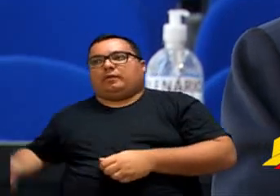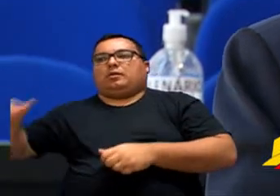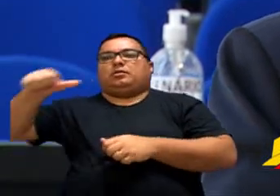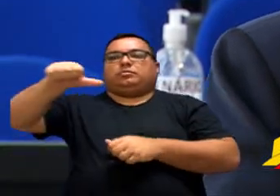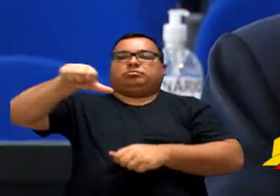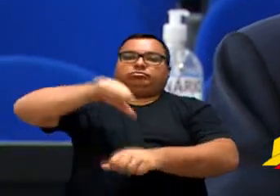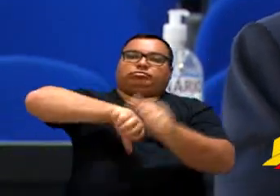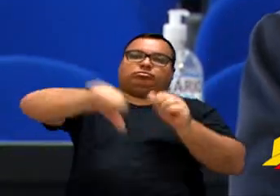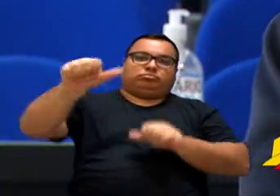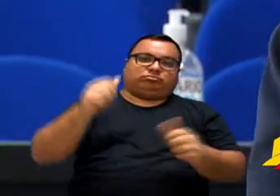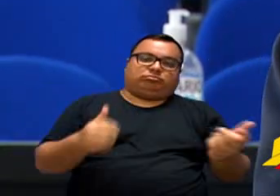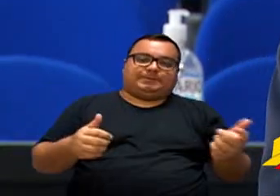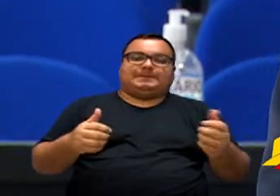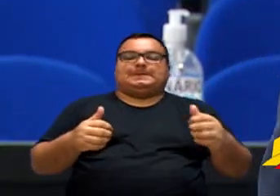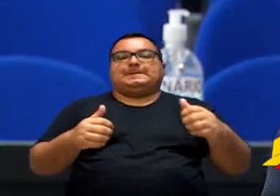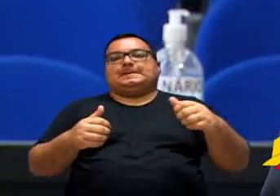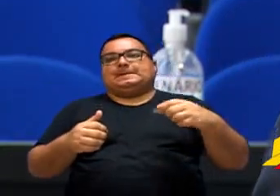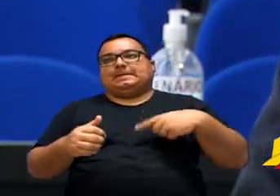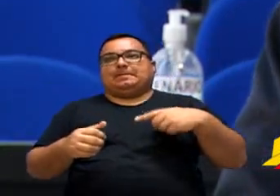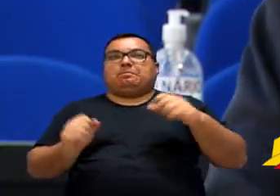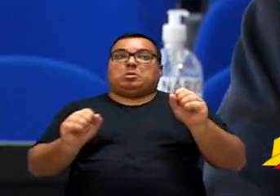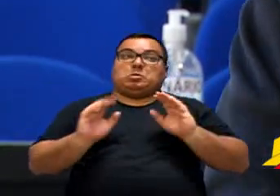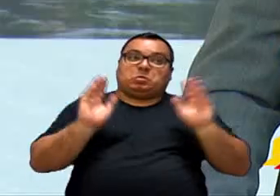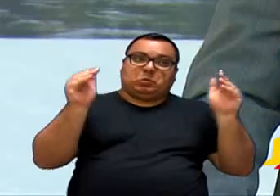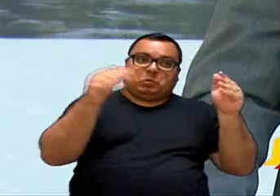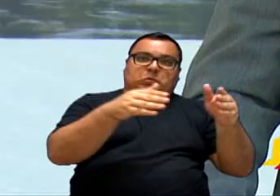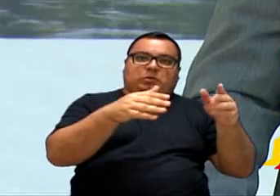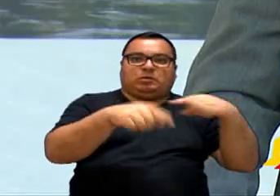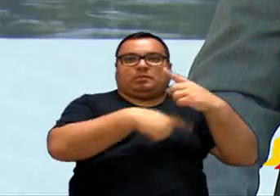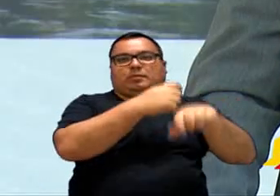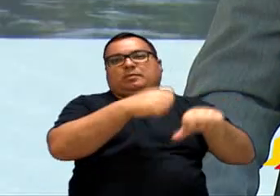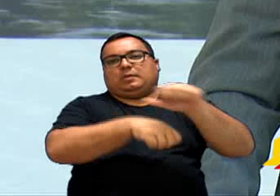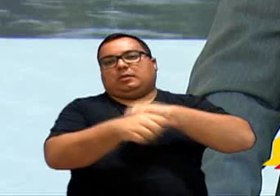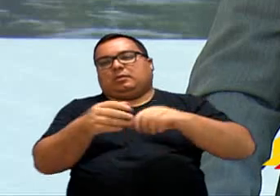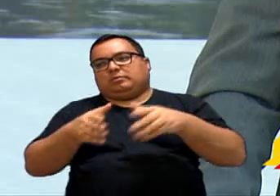quem está na prefeitura ou quem está ao redor.